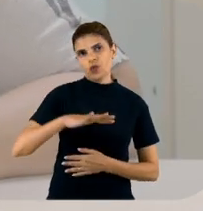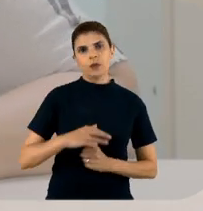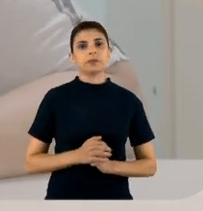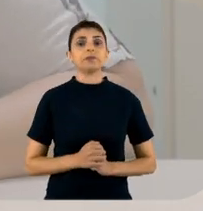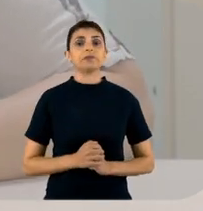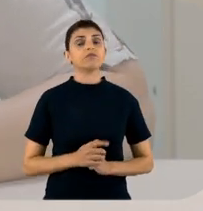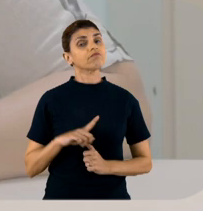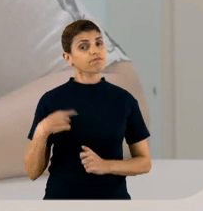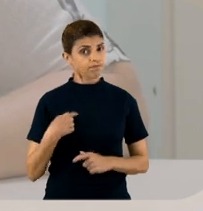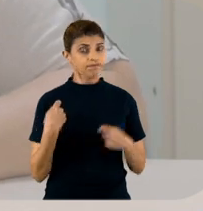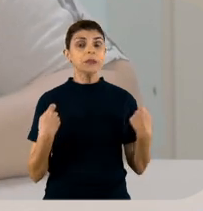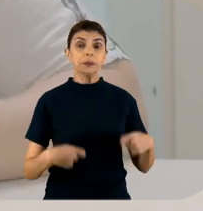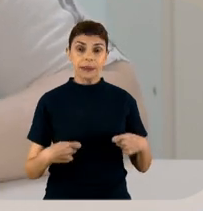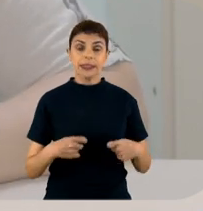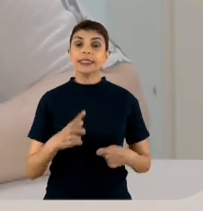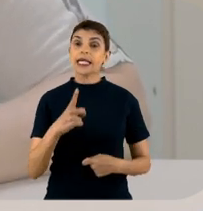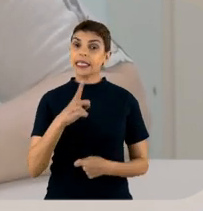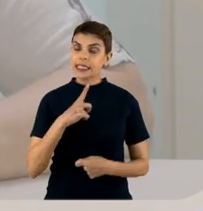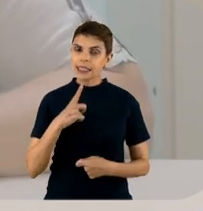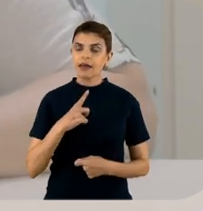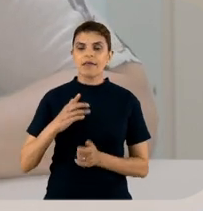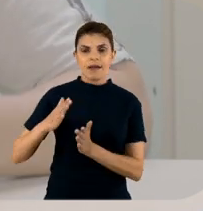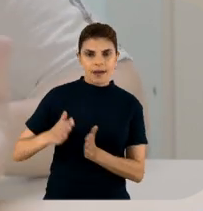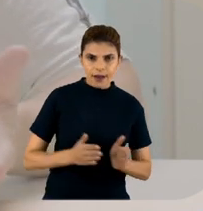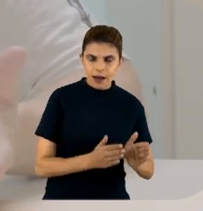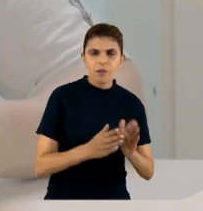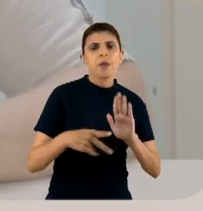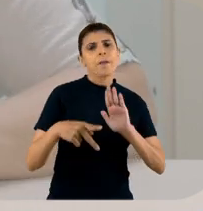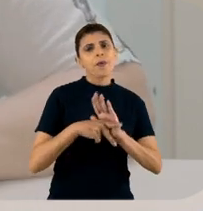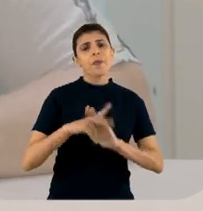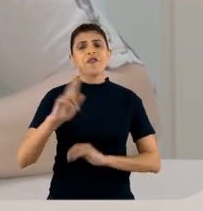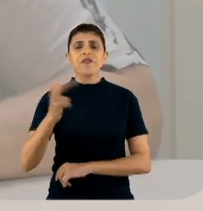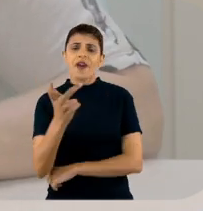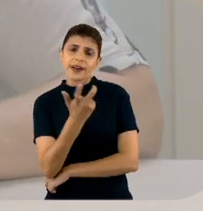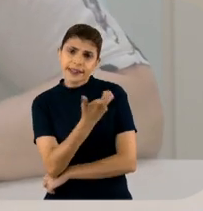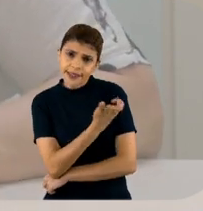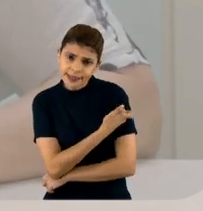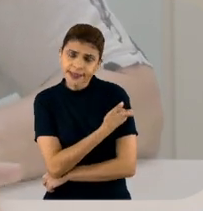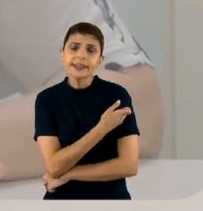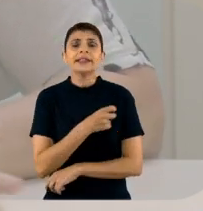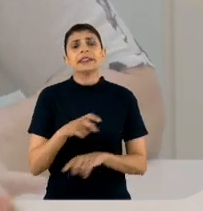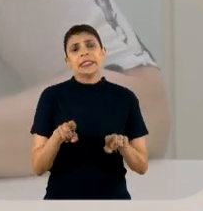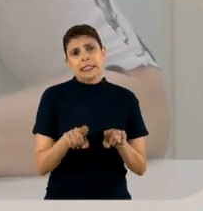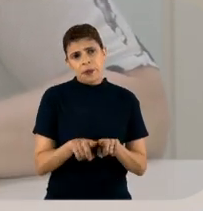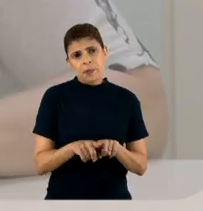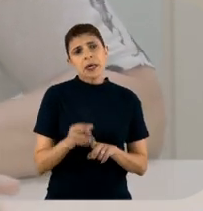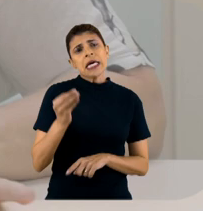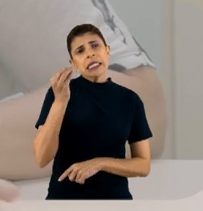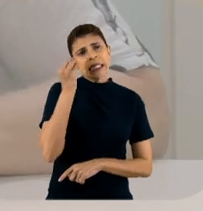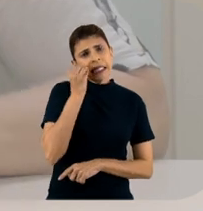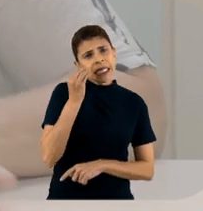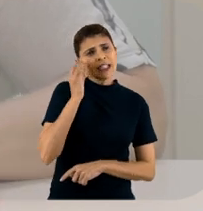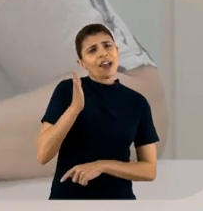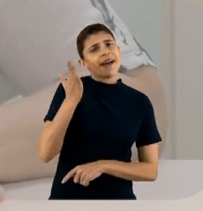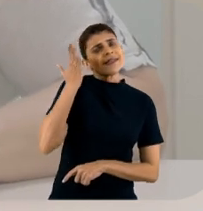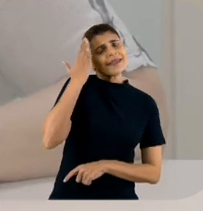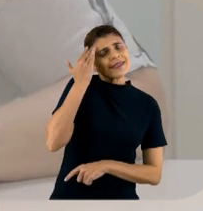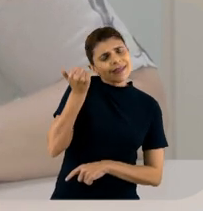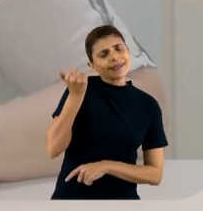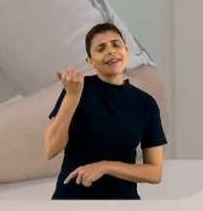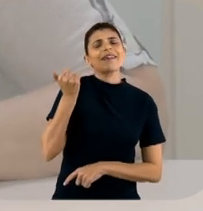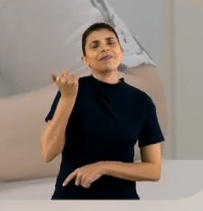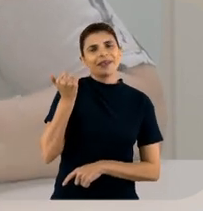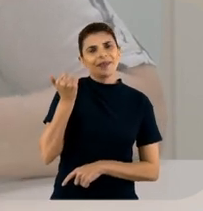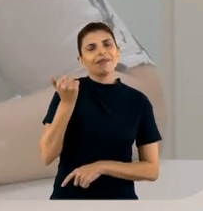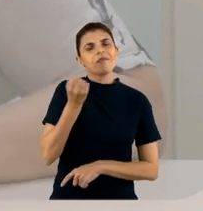mundo né então a gente vai ter que ter aí um grande caminho além das próprias vacinas né que eh a gente sabe